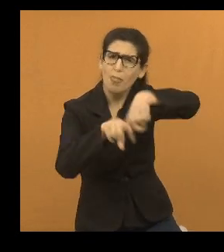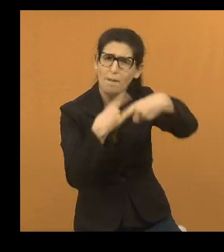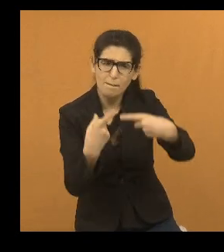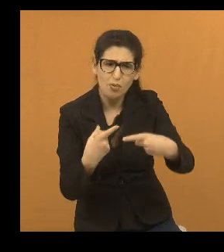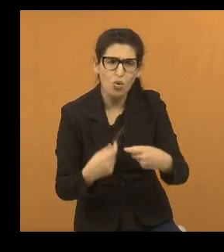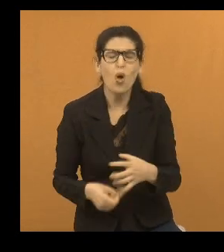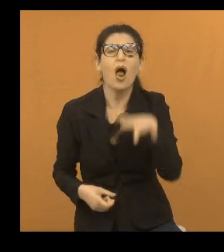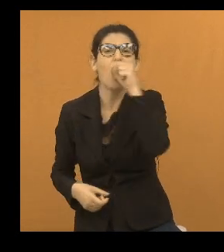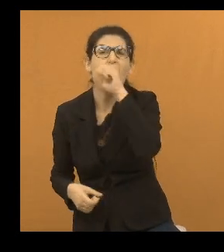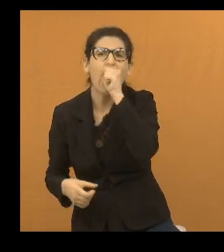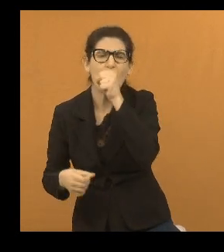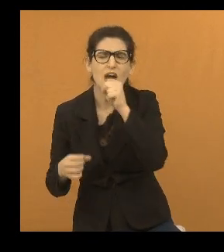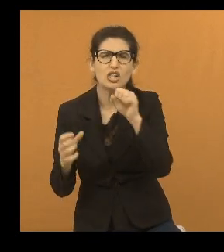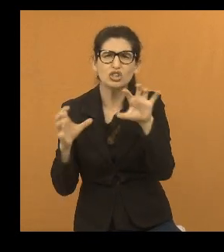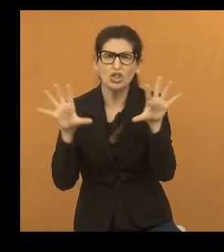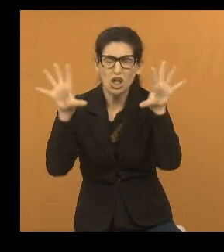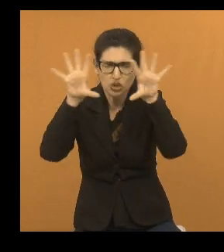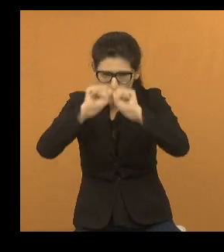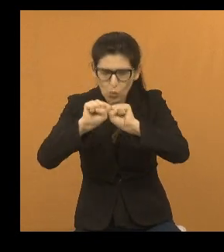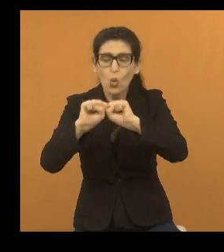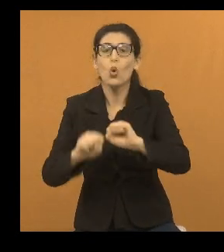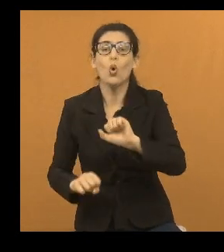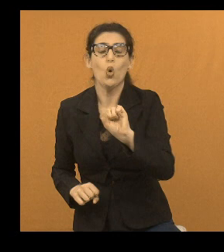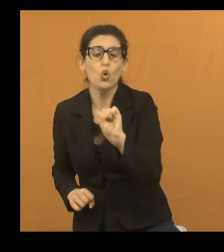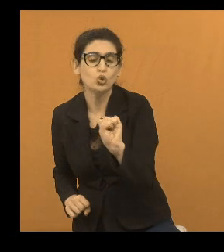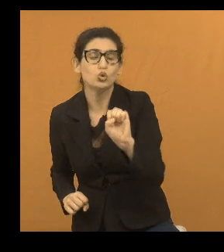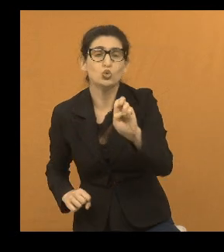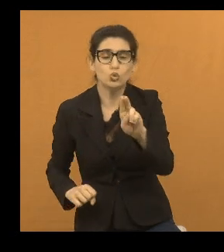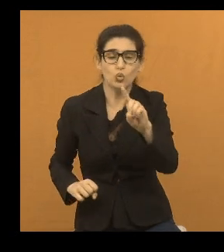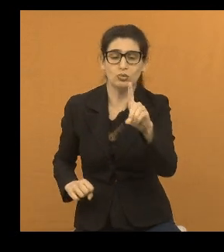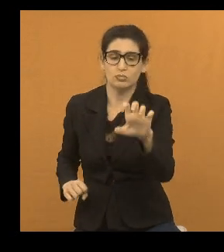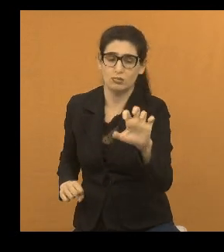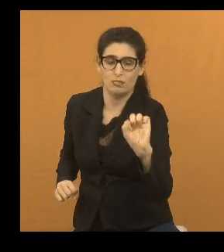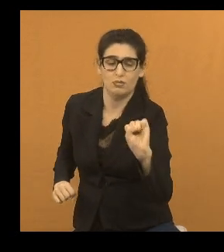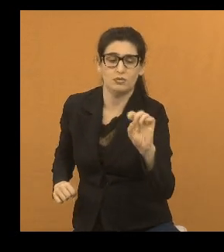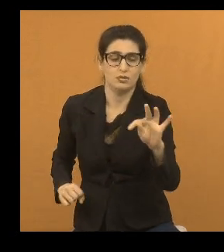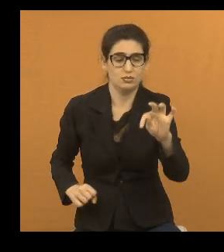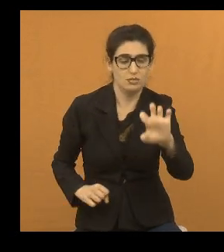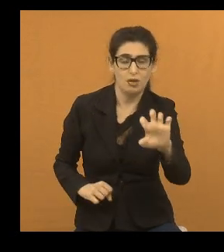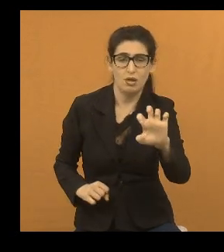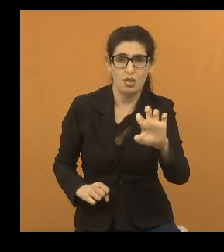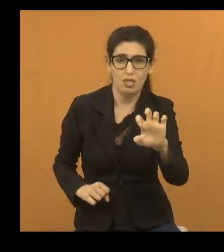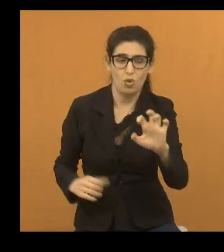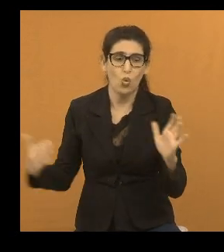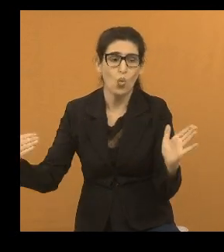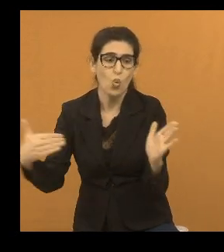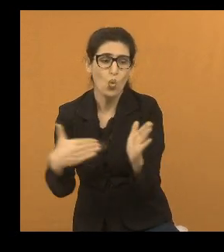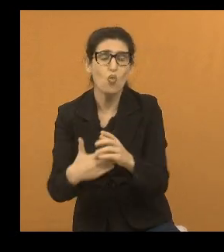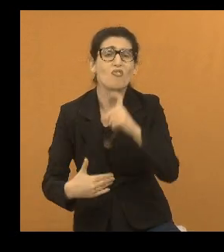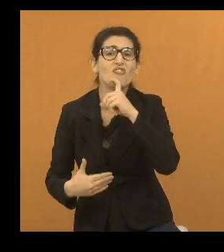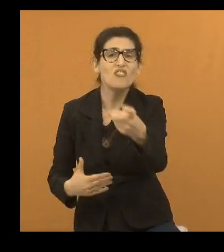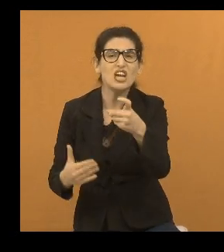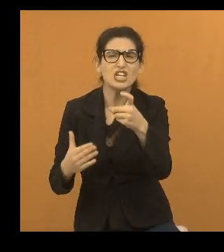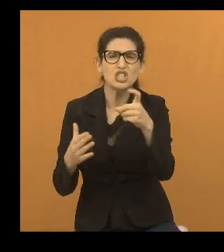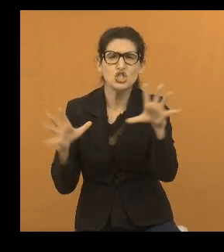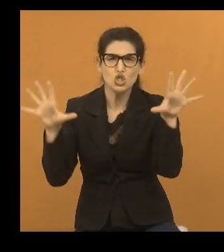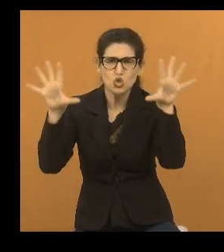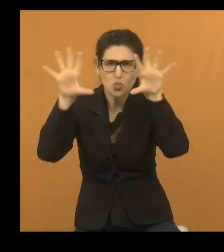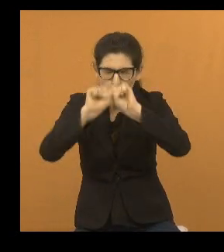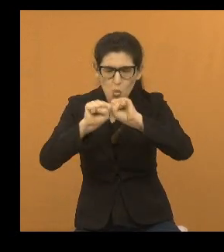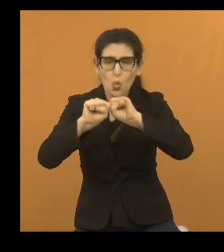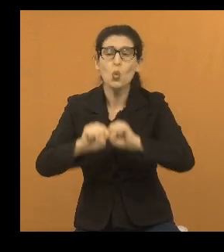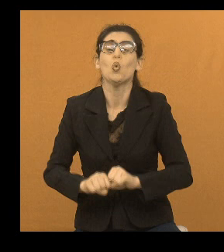Depois, o laranja mais escuro, a região sudeste. E, por último, a do verde mais escuro, a